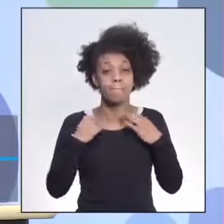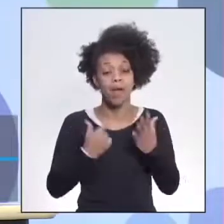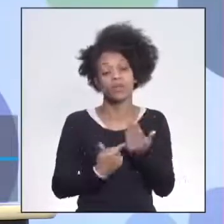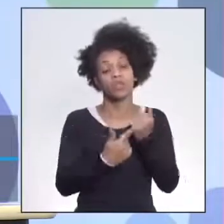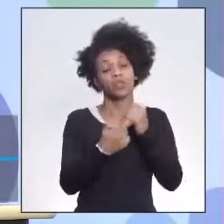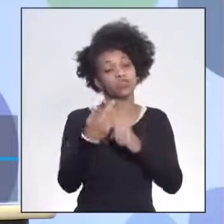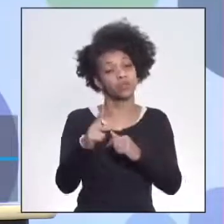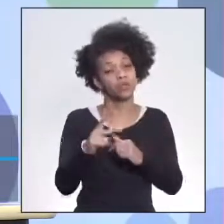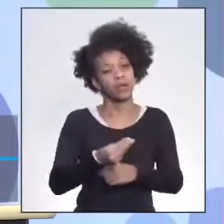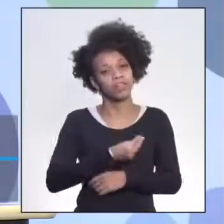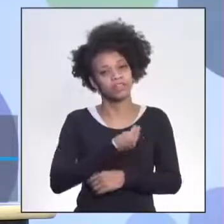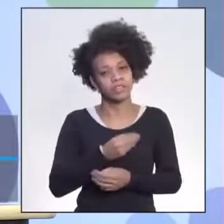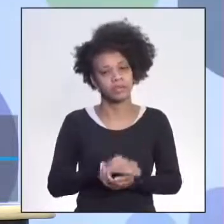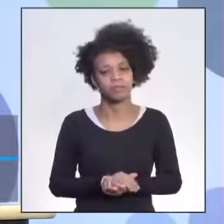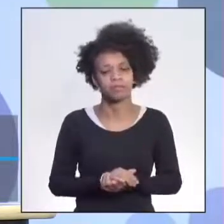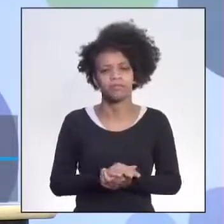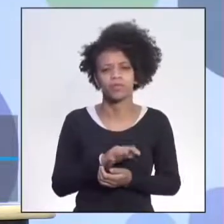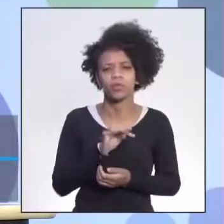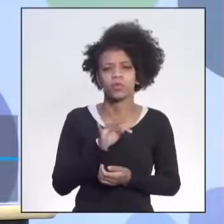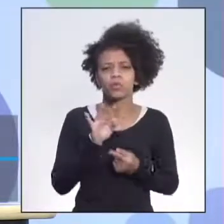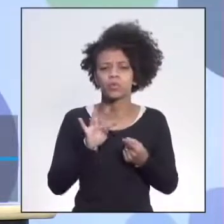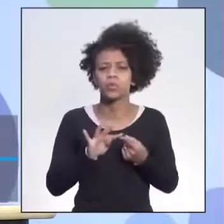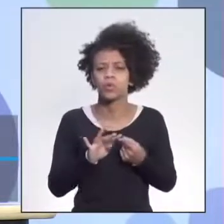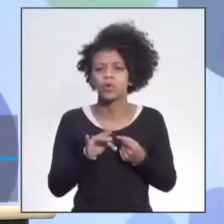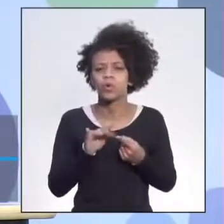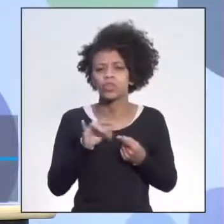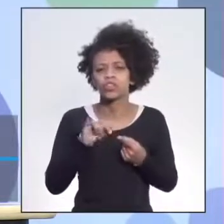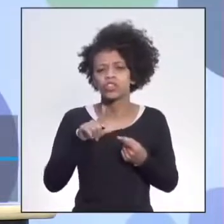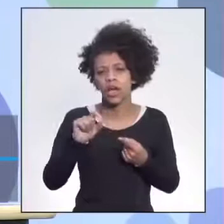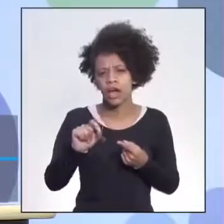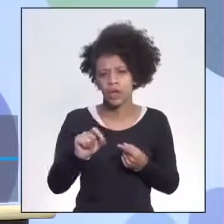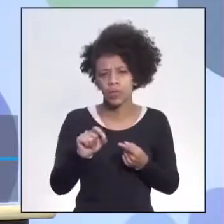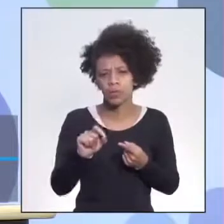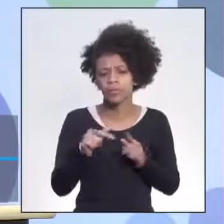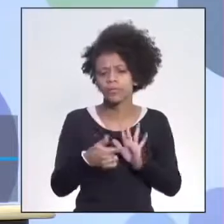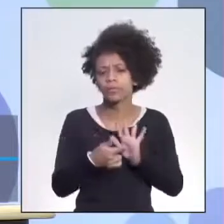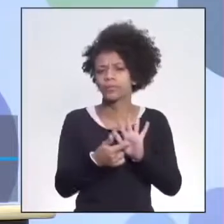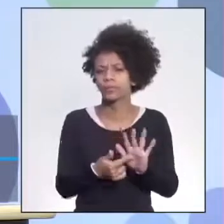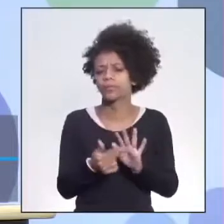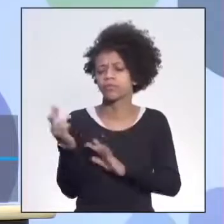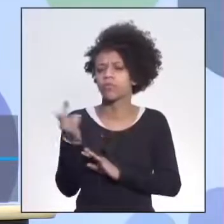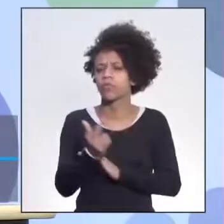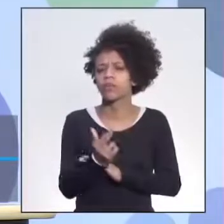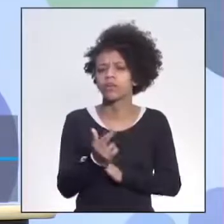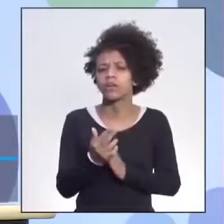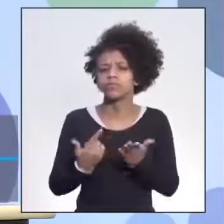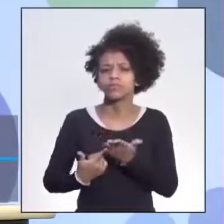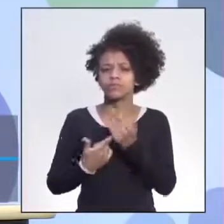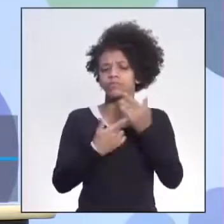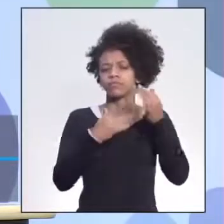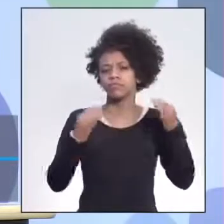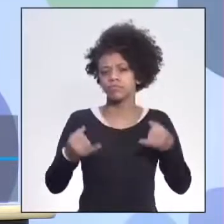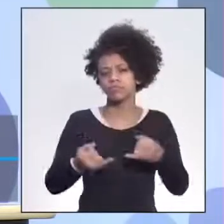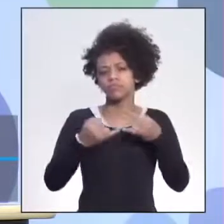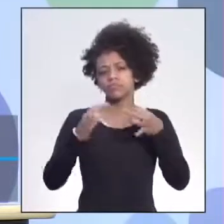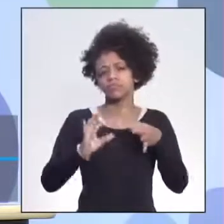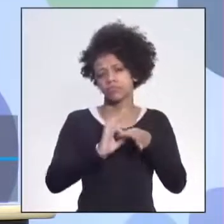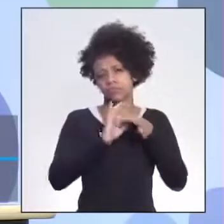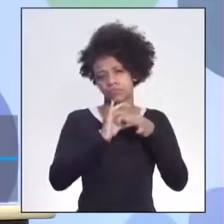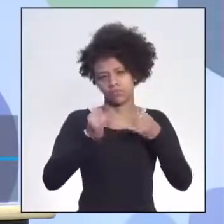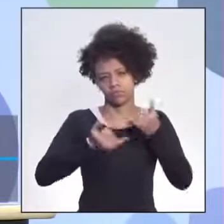sua vida? O Tiago, ele destacou que ele utiliza, que a tecnologia está muito ligada aos jogos.